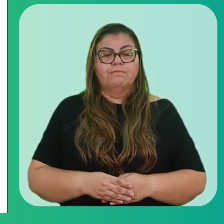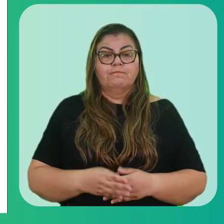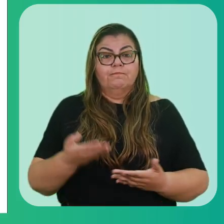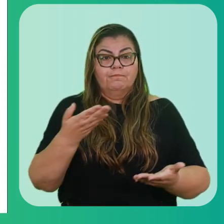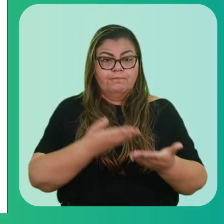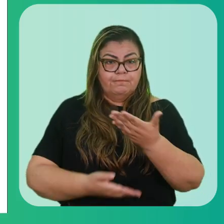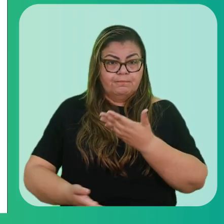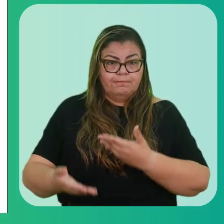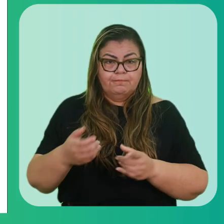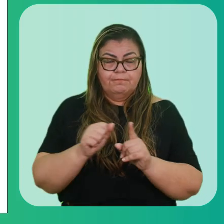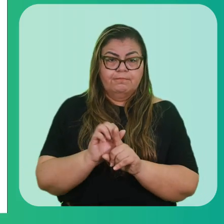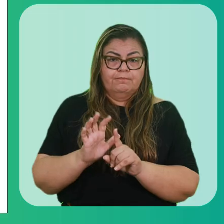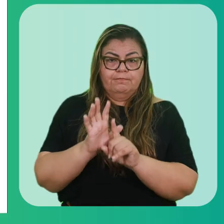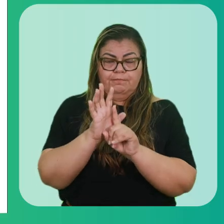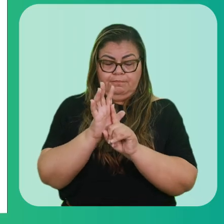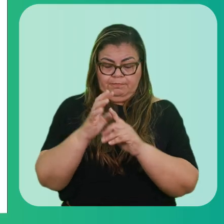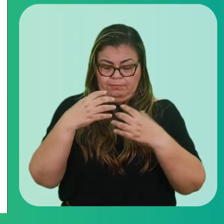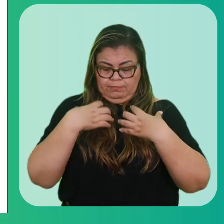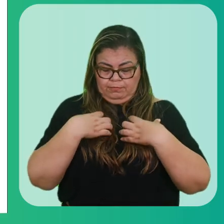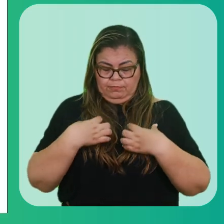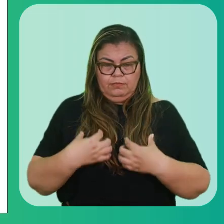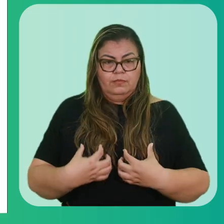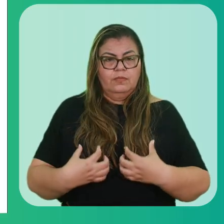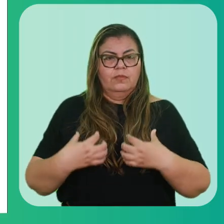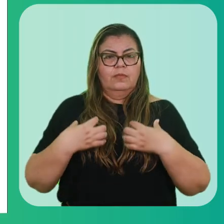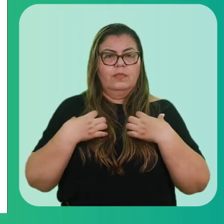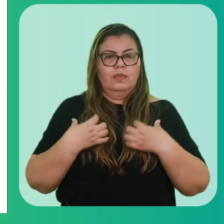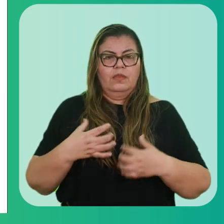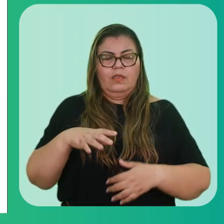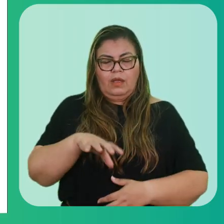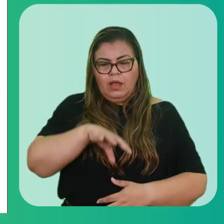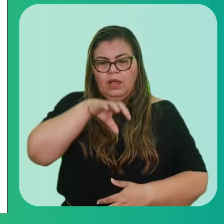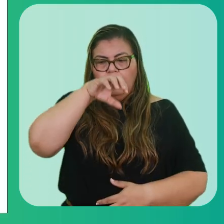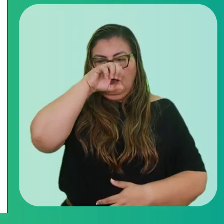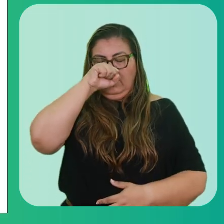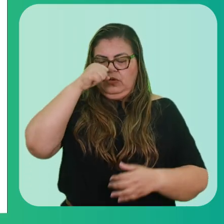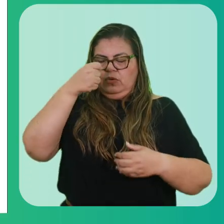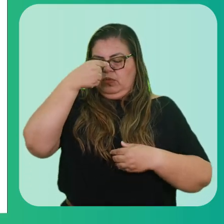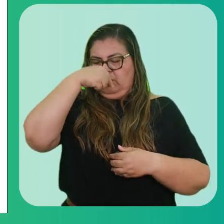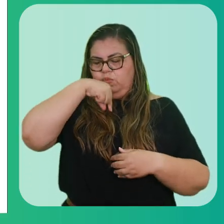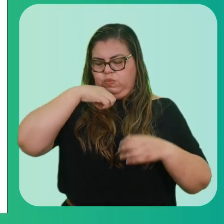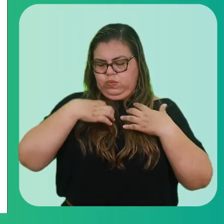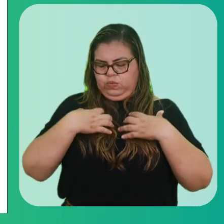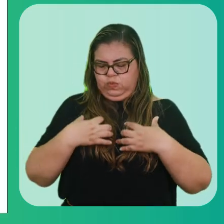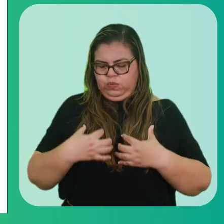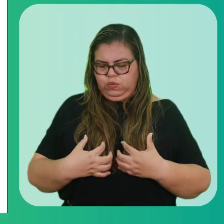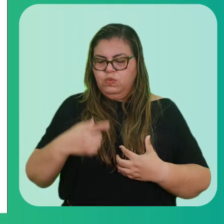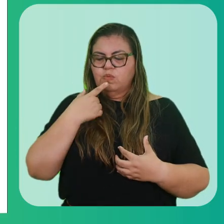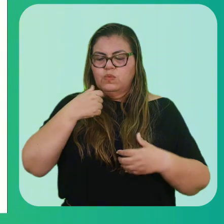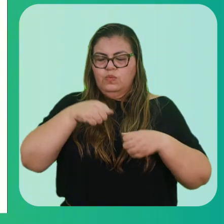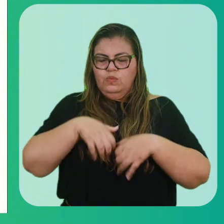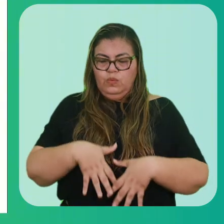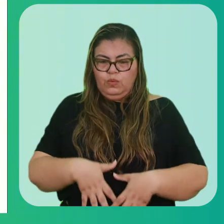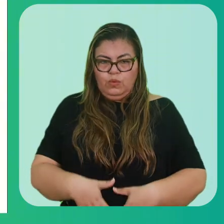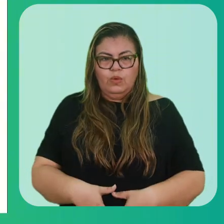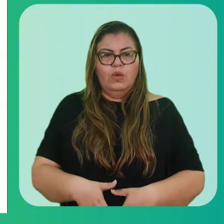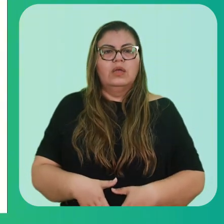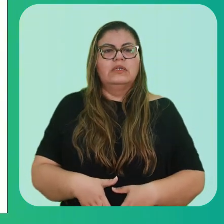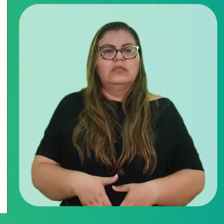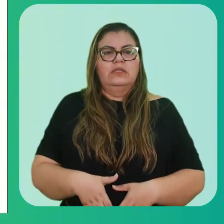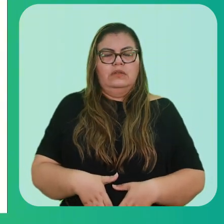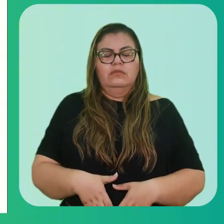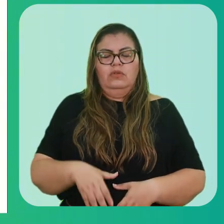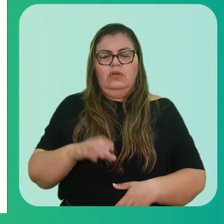né? Que ocorre nos alvéolos. O oxigênio se difunde do alvéolo para o sangue, CO2 do sangue